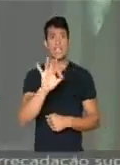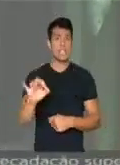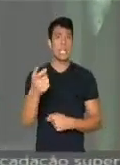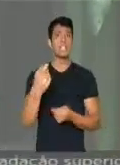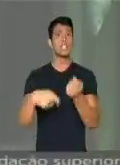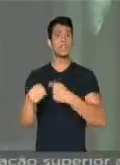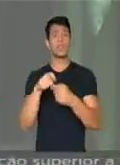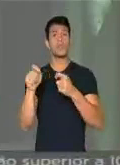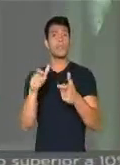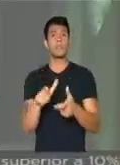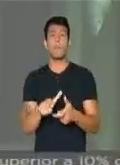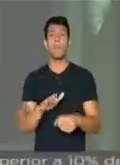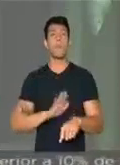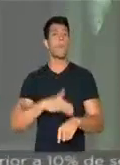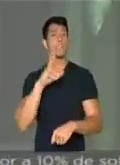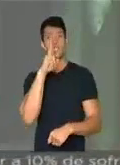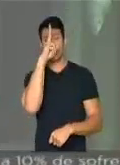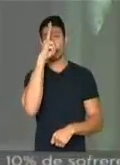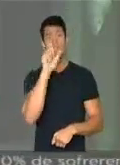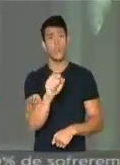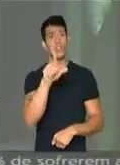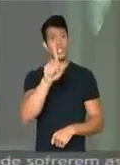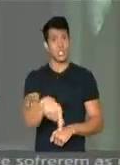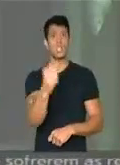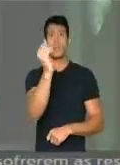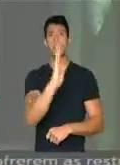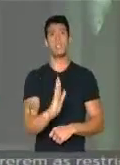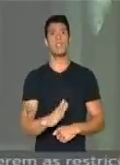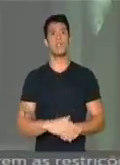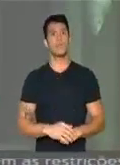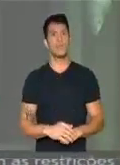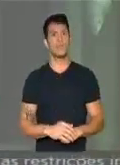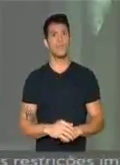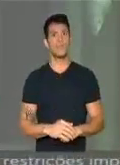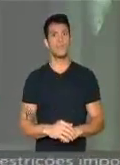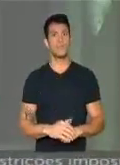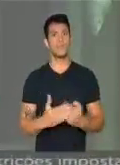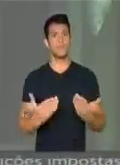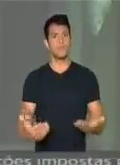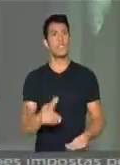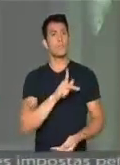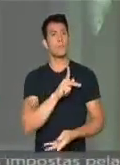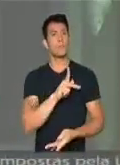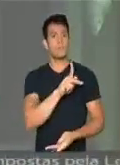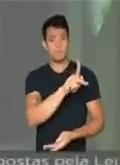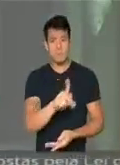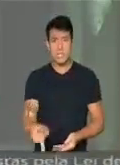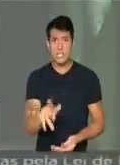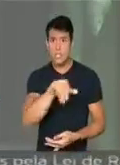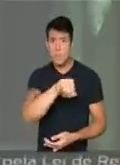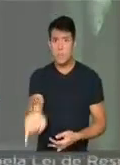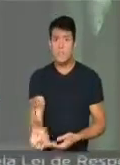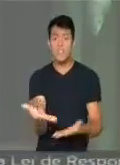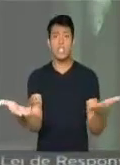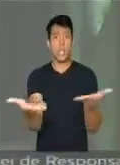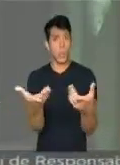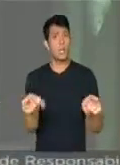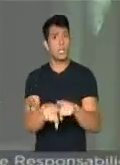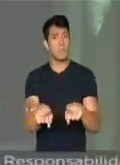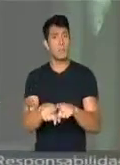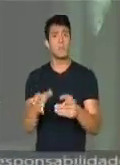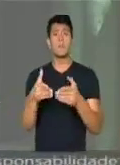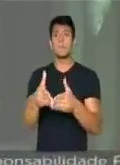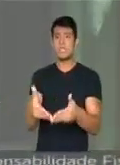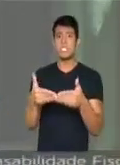é a República Federativa do Brasil. Meu presidente, eu aproveito para fazer um